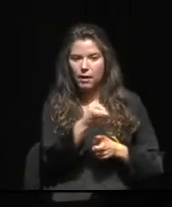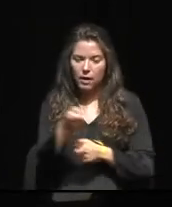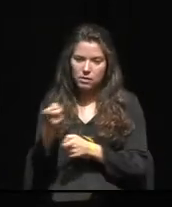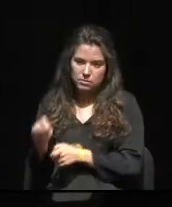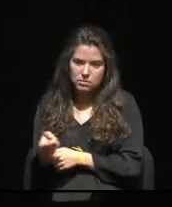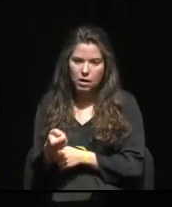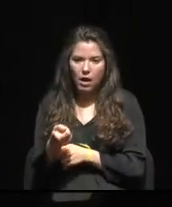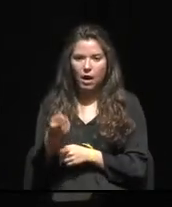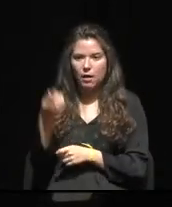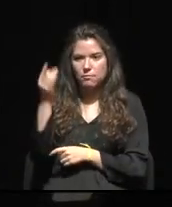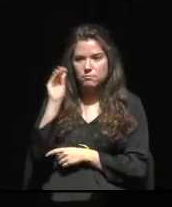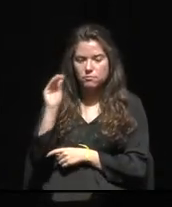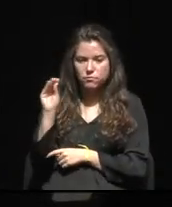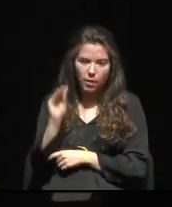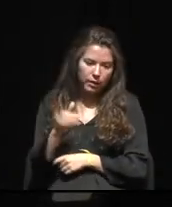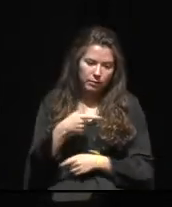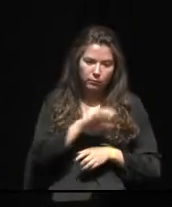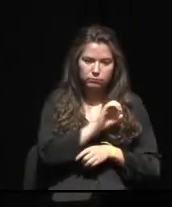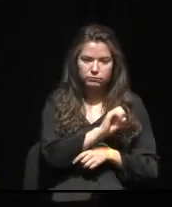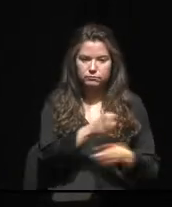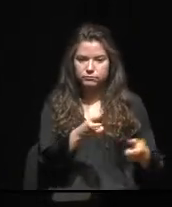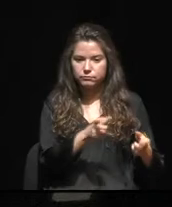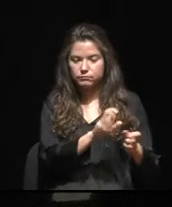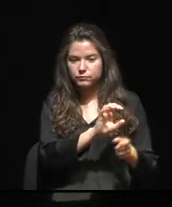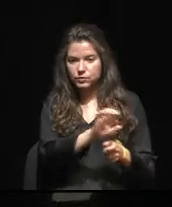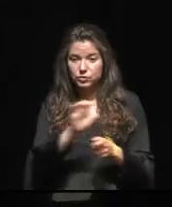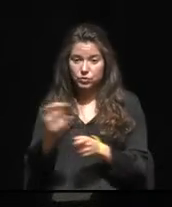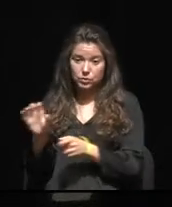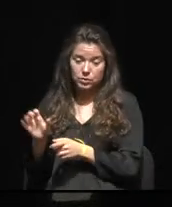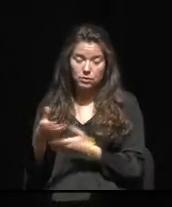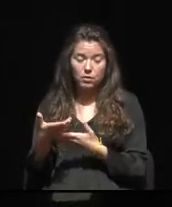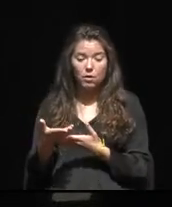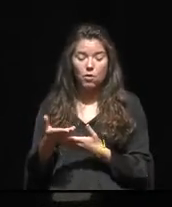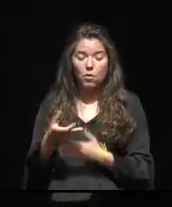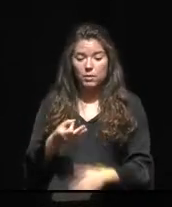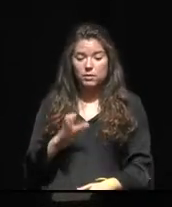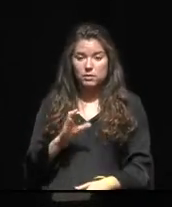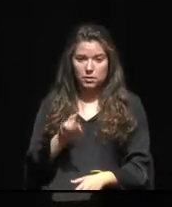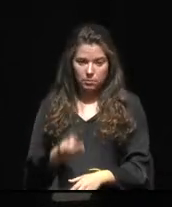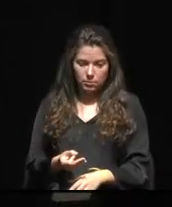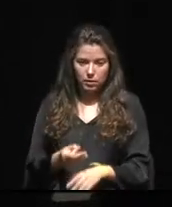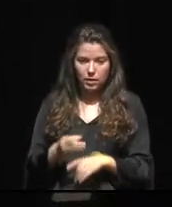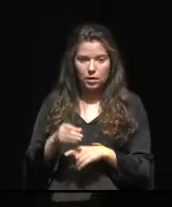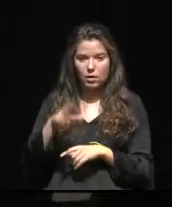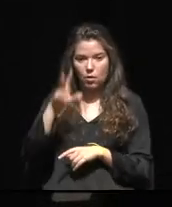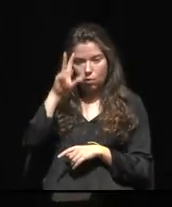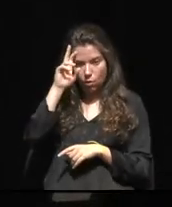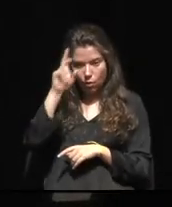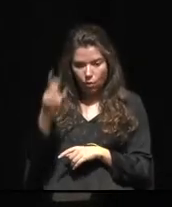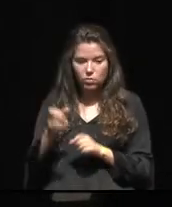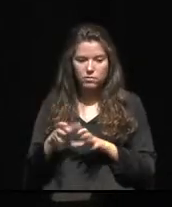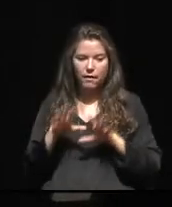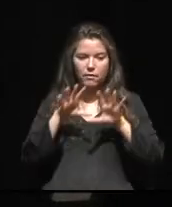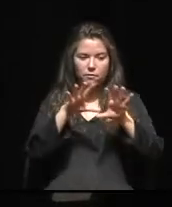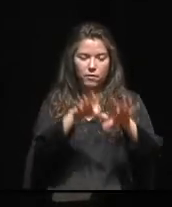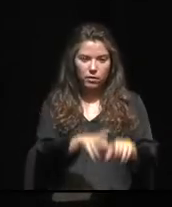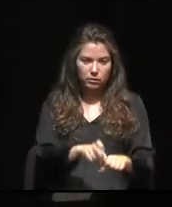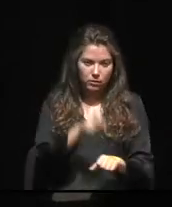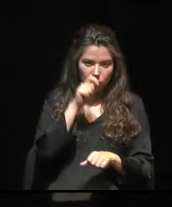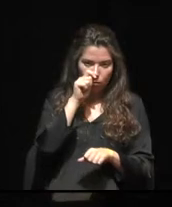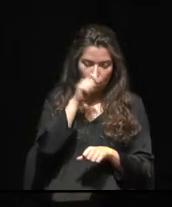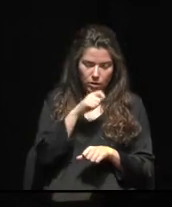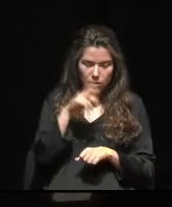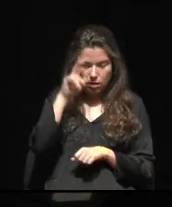na Ban e na distribuição PCP queite o imperialismo Russo invadiu a Ucrânia que a